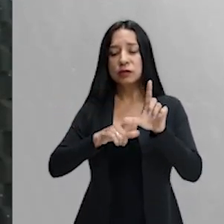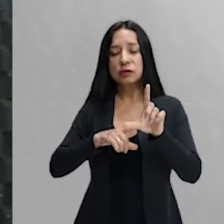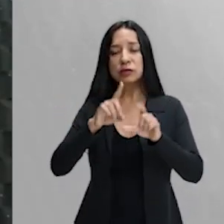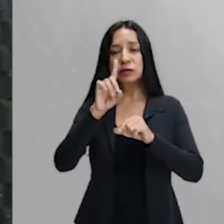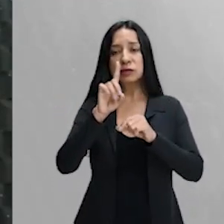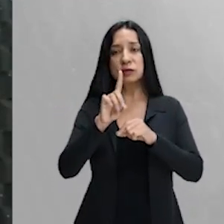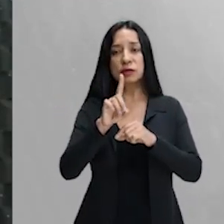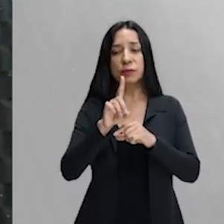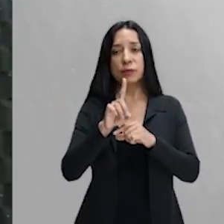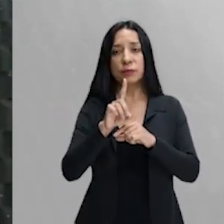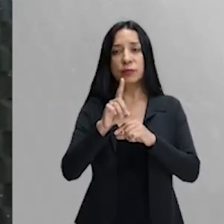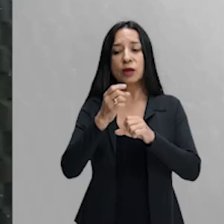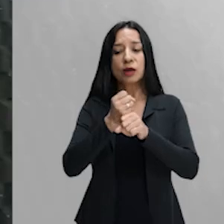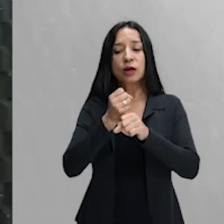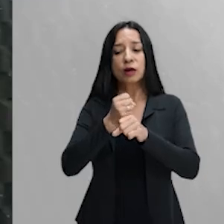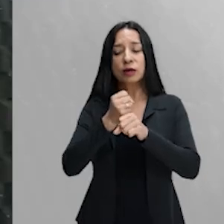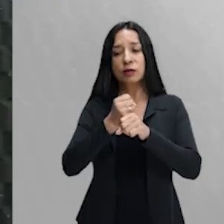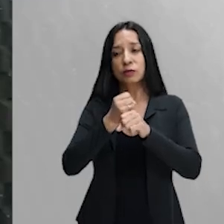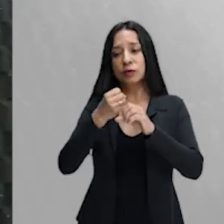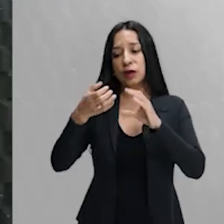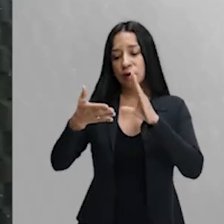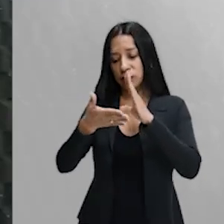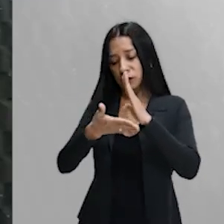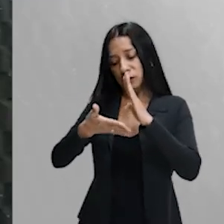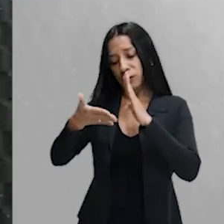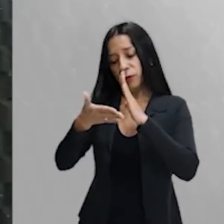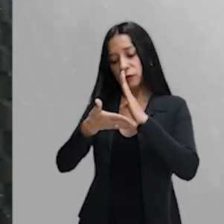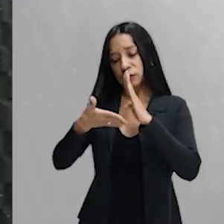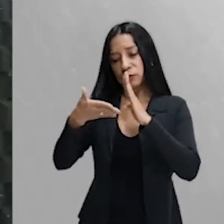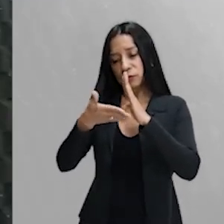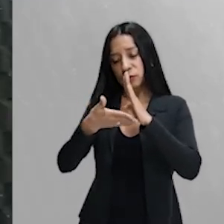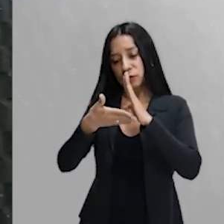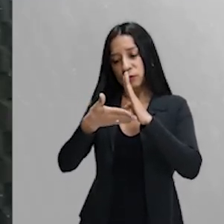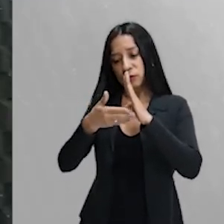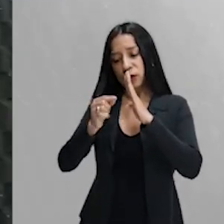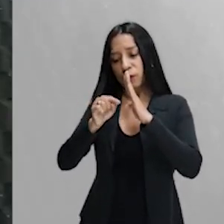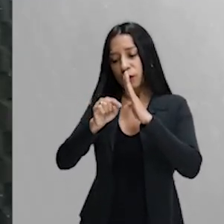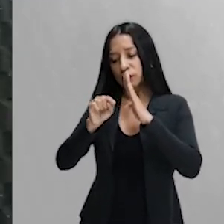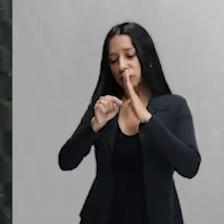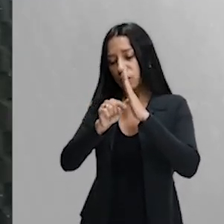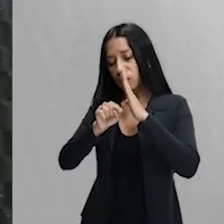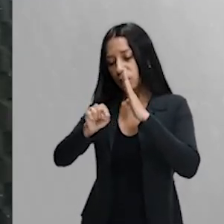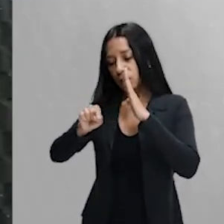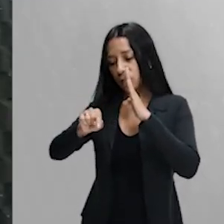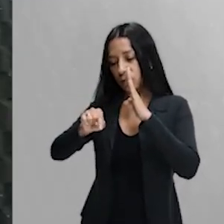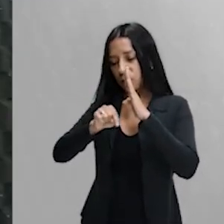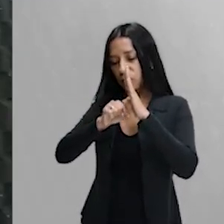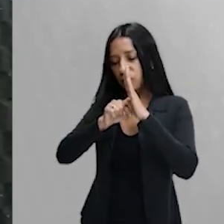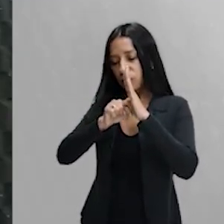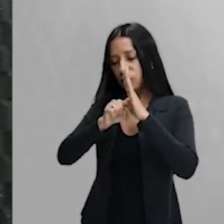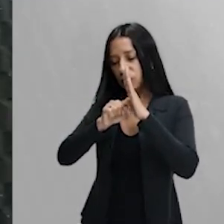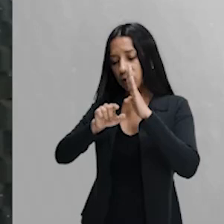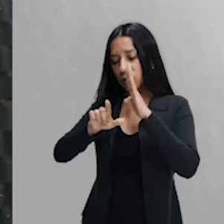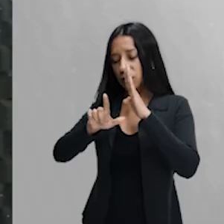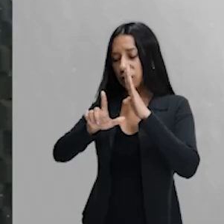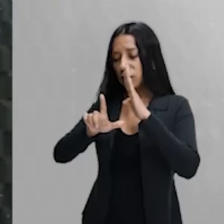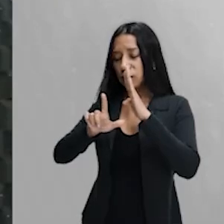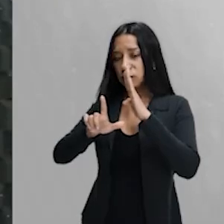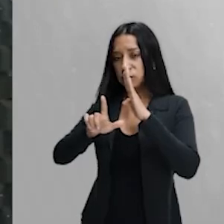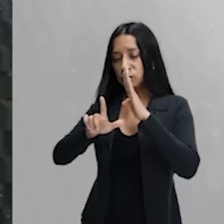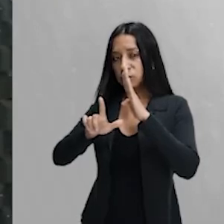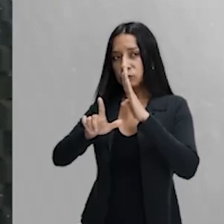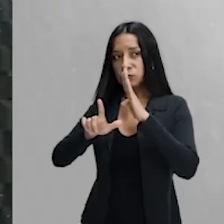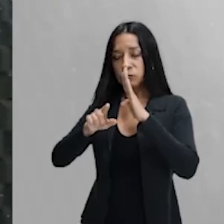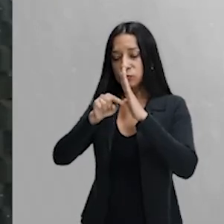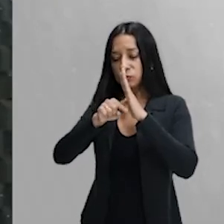Ele pede para a gente calcular a área da base. Ó, a base é um quadrado, né, turma? Quadrado de lado L. Então, a área